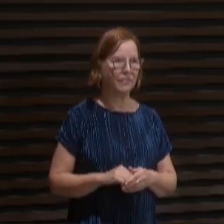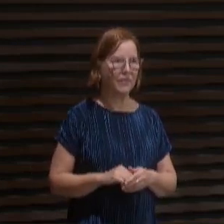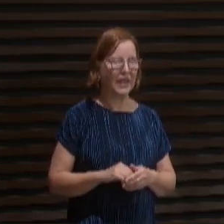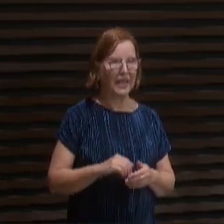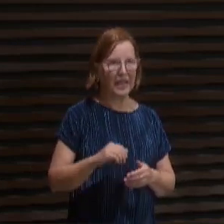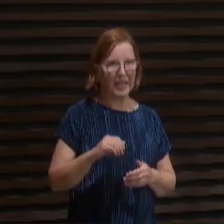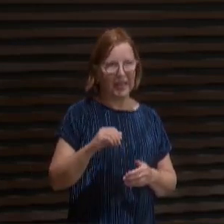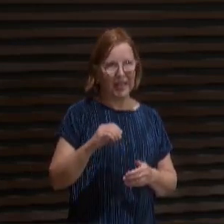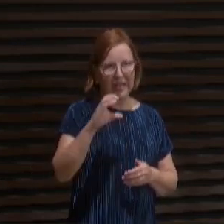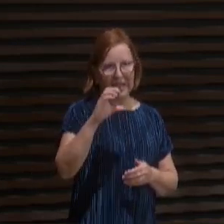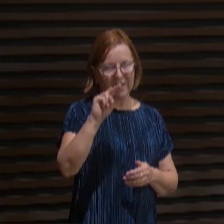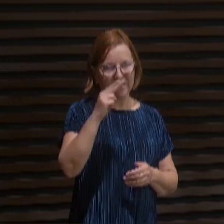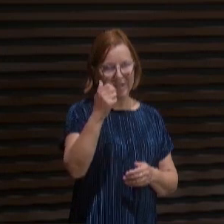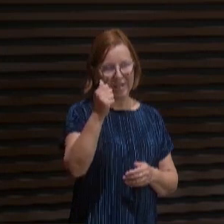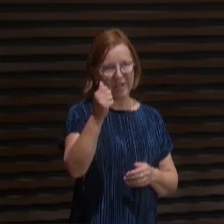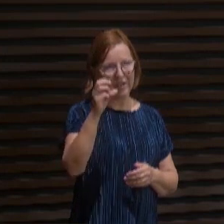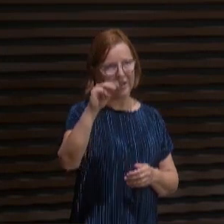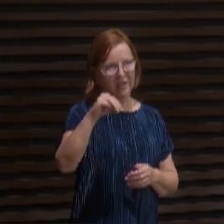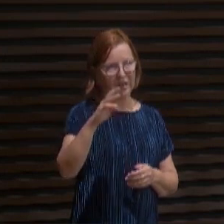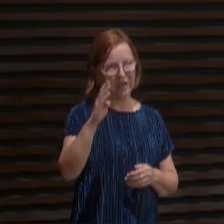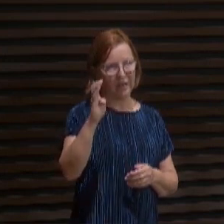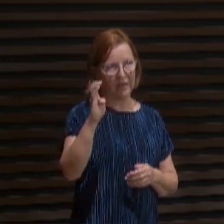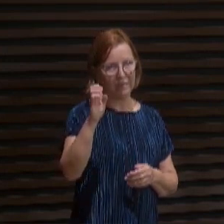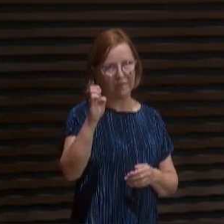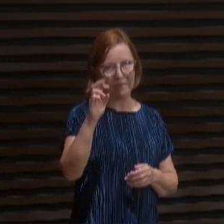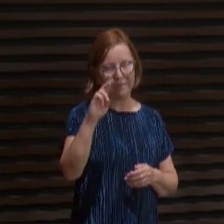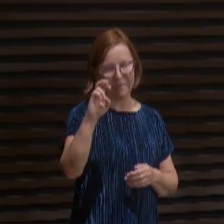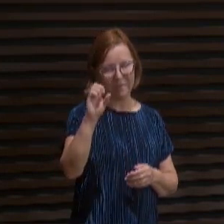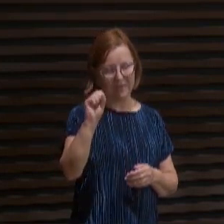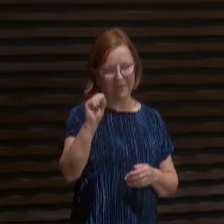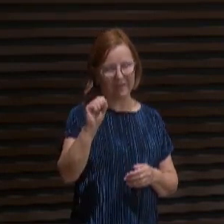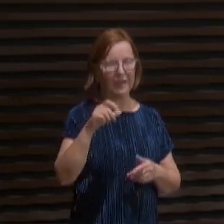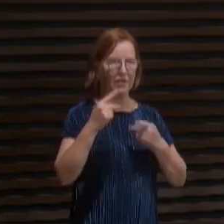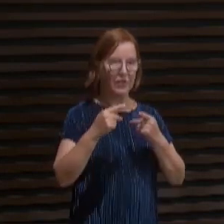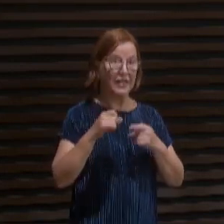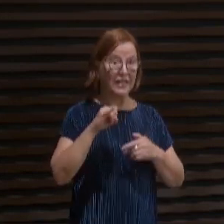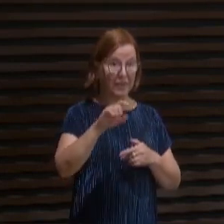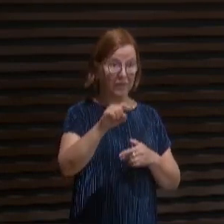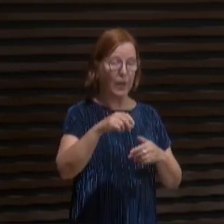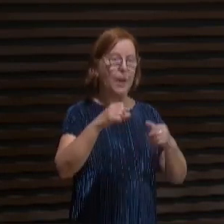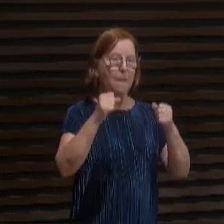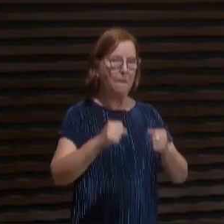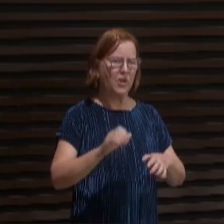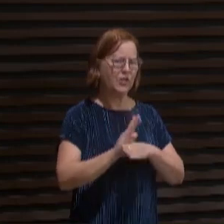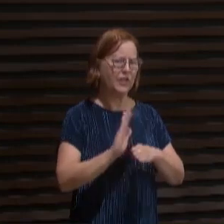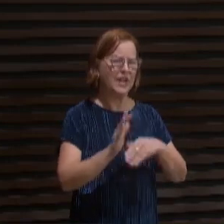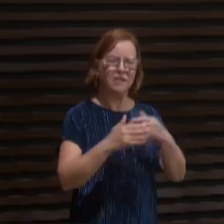Oswald Chambers disse o seguinte: se você puder ajudar uma pessoa, se você puder ajudar qualquer